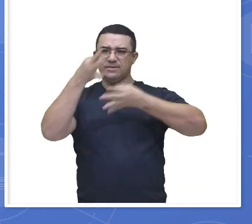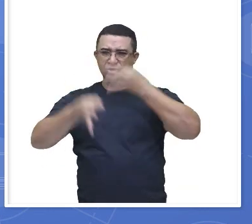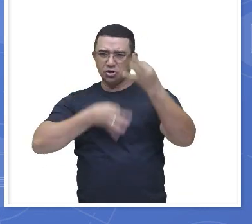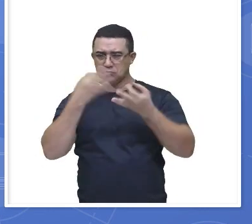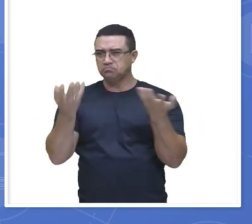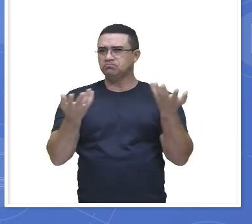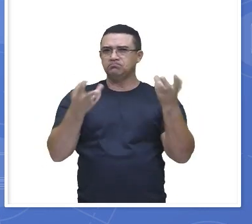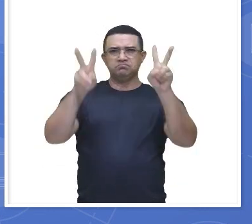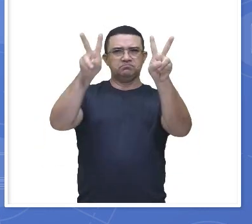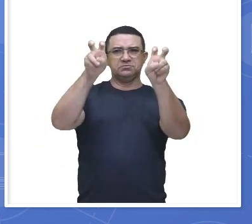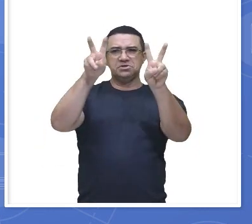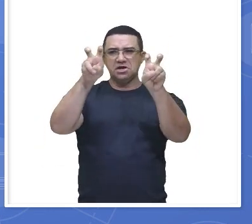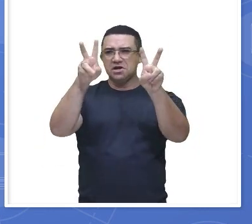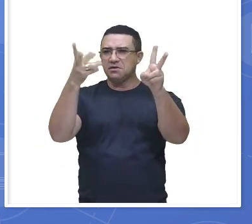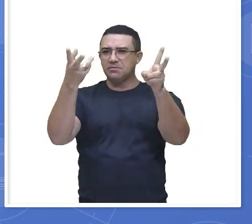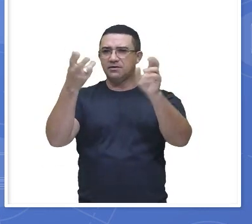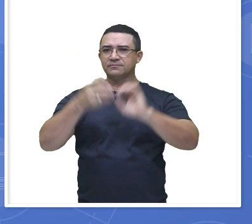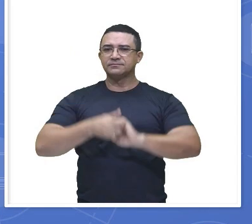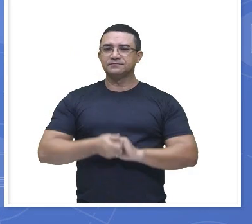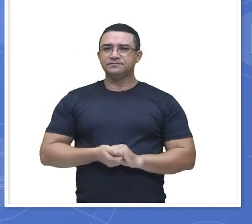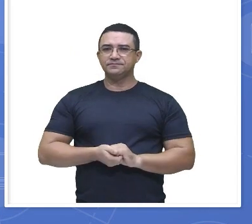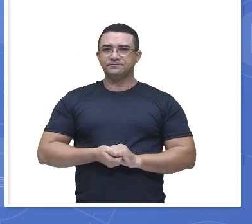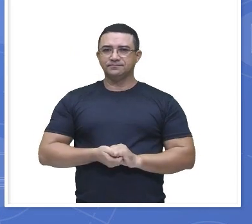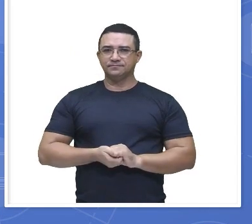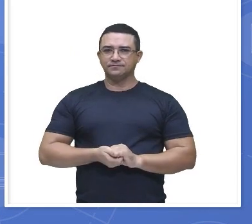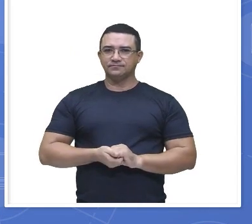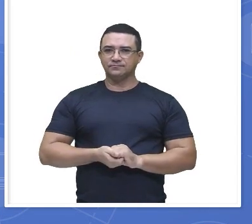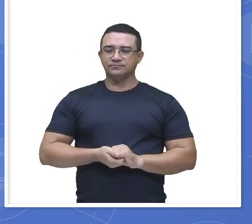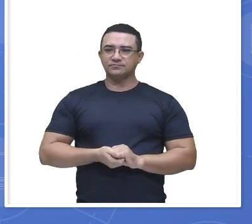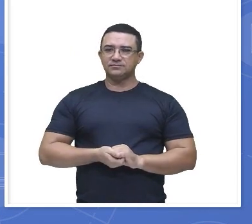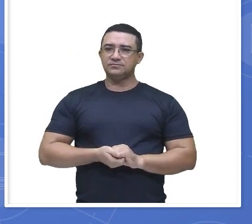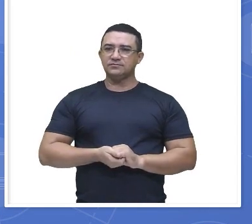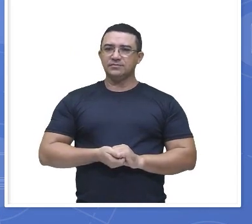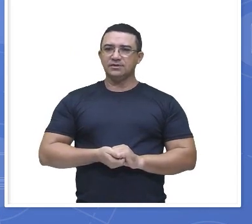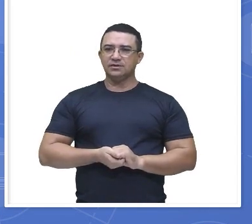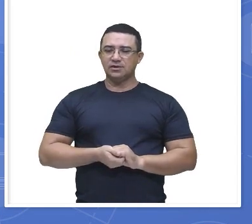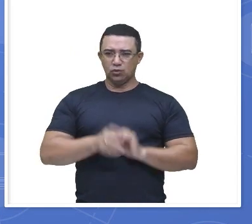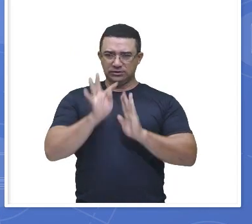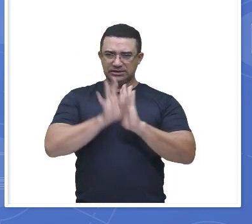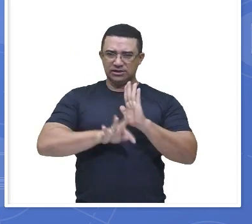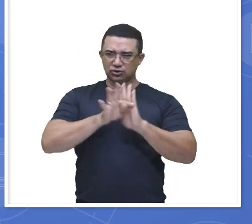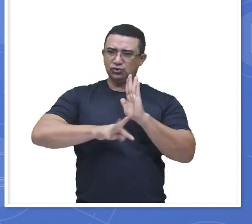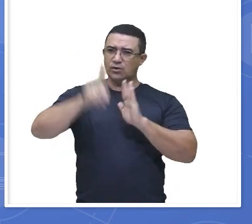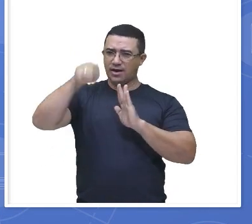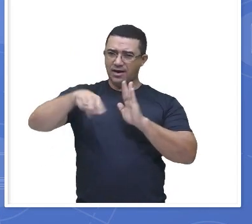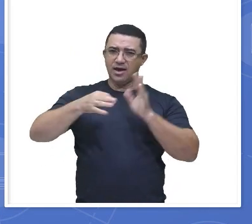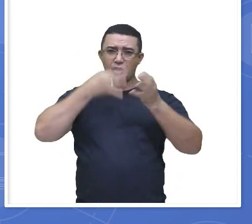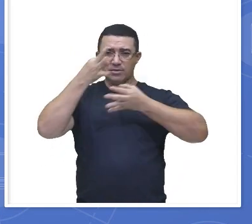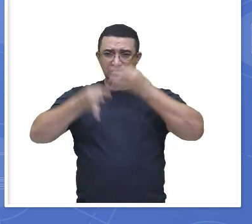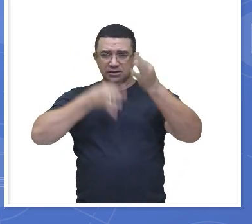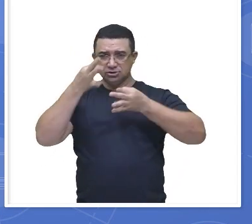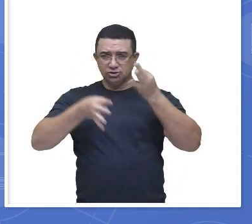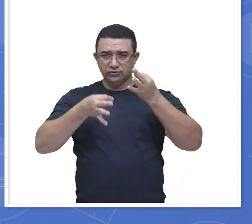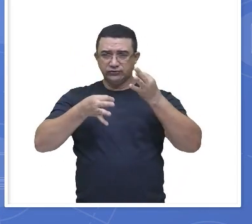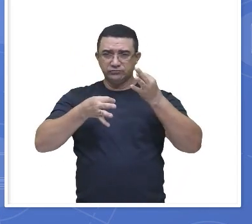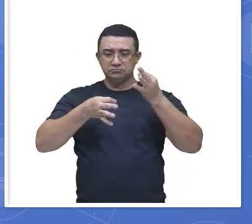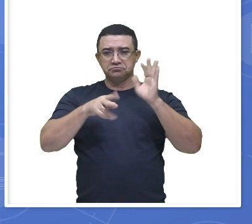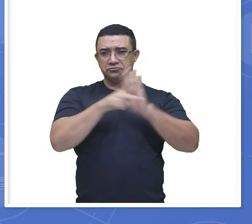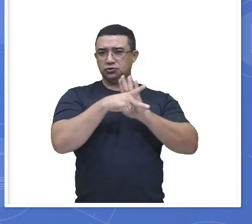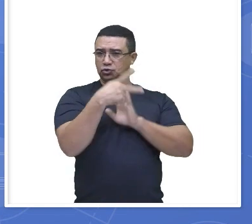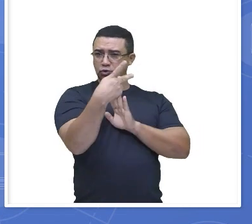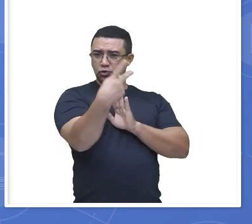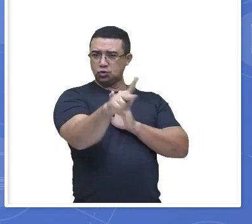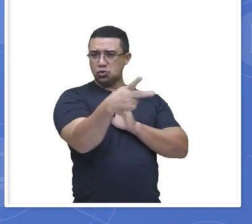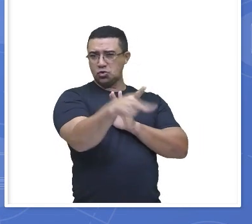sobre algum assunto, e já que eu disse que ele é argumentativo, muito provavelmente esse ponto de vista vai ser sustentado